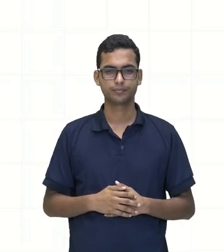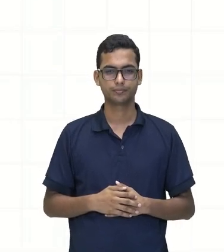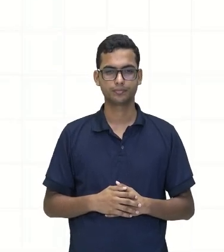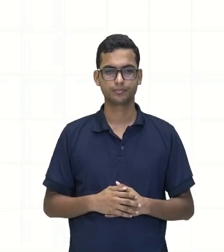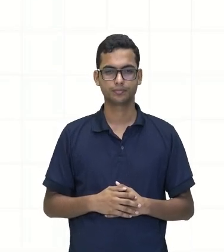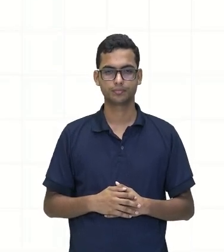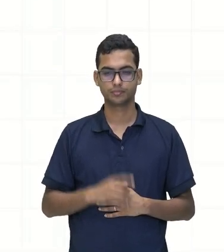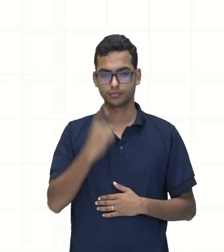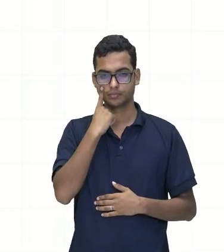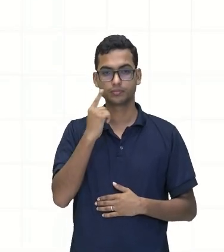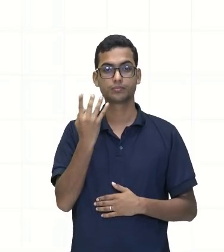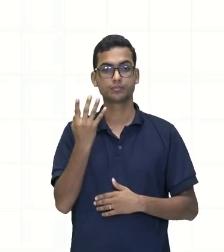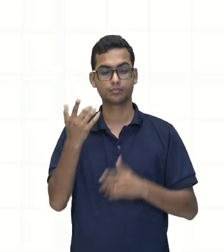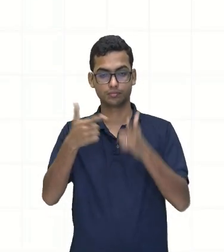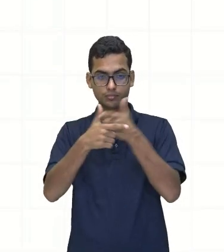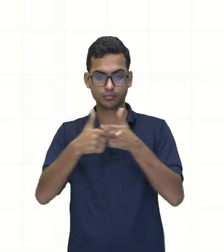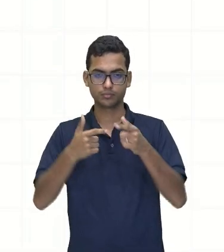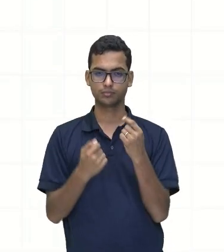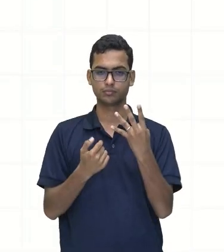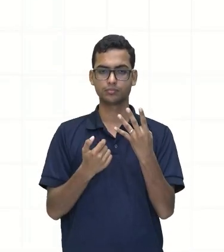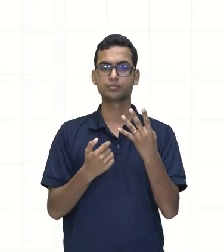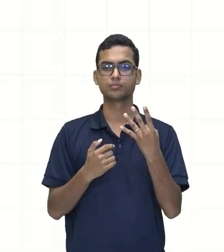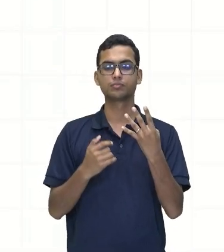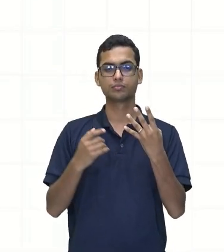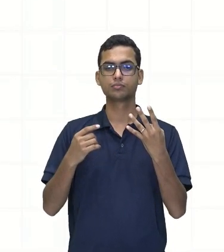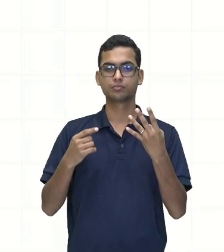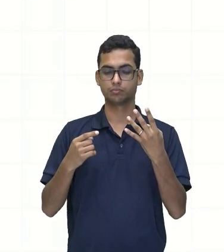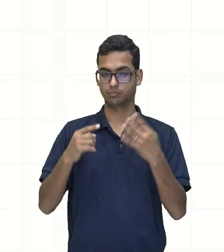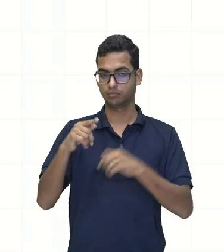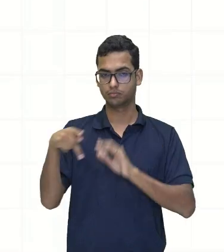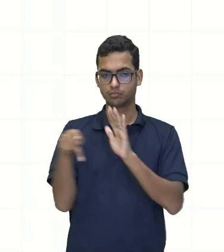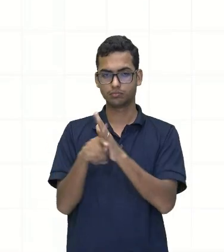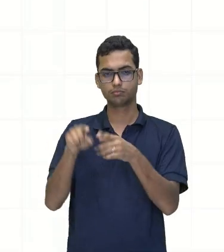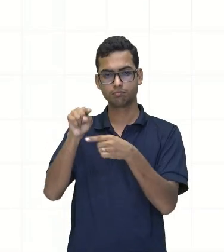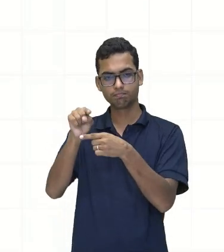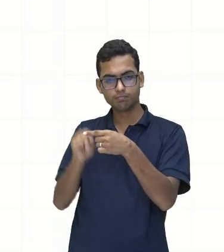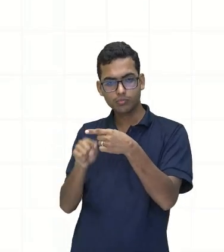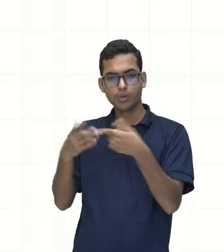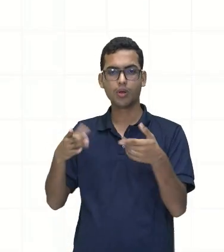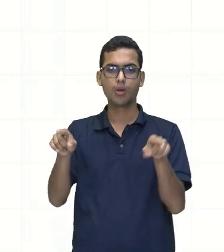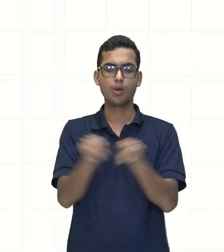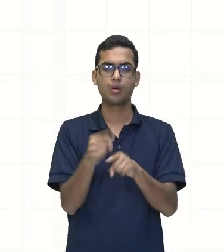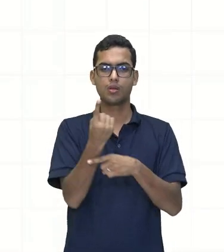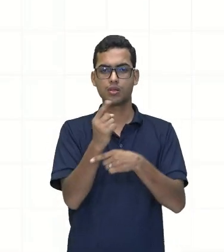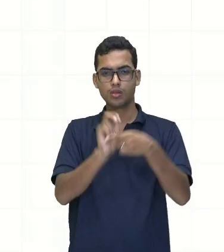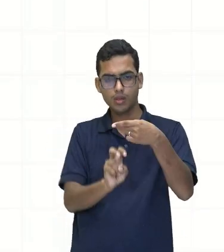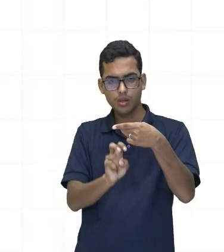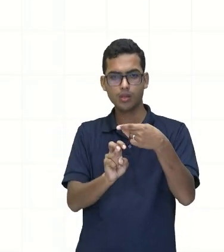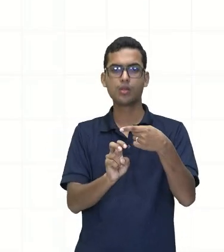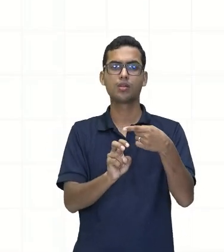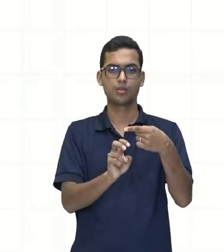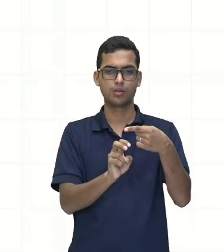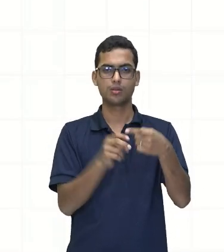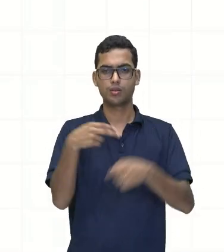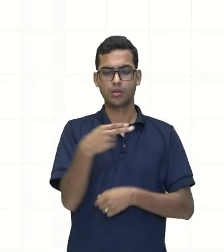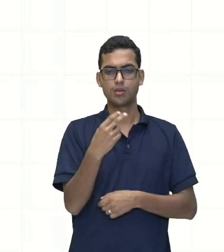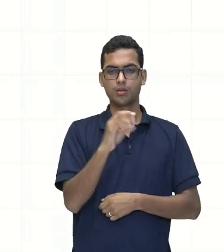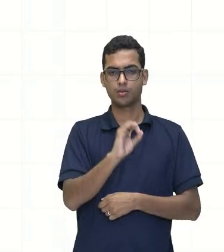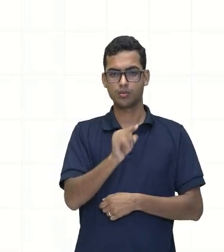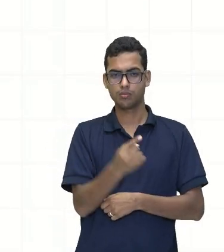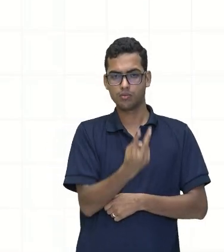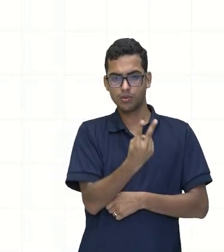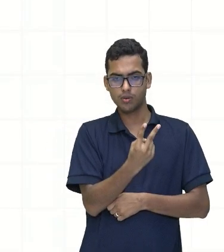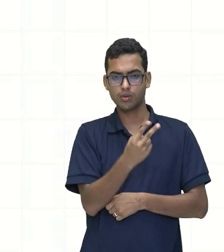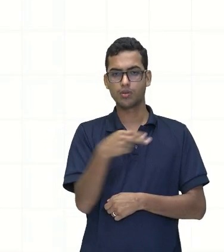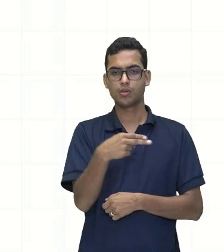quinto, que é o mesmo do que 0,2, que é o mesmo do que 20%. E a